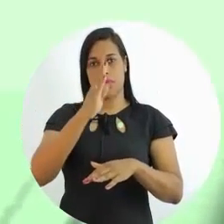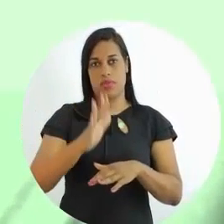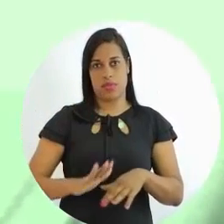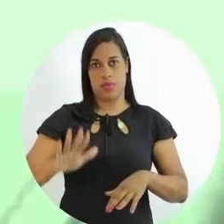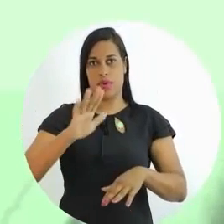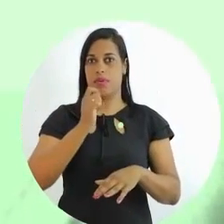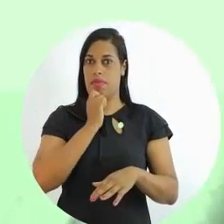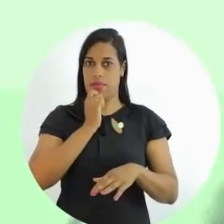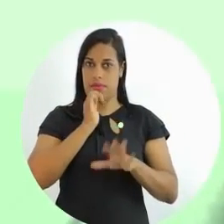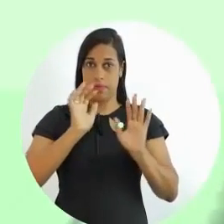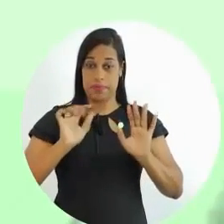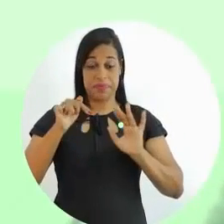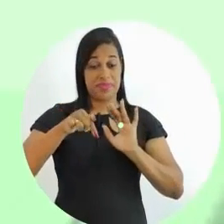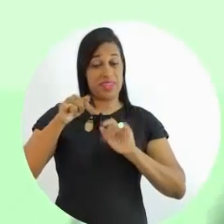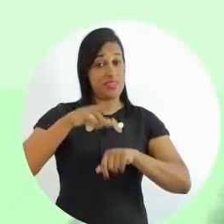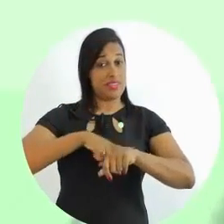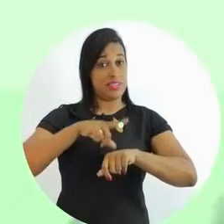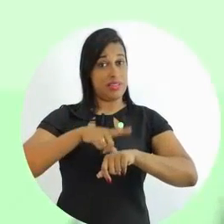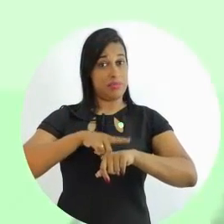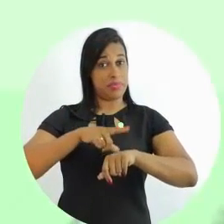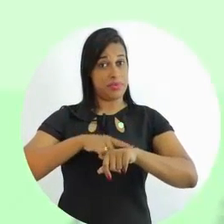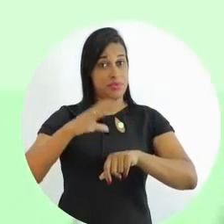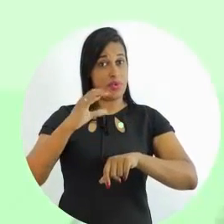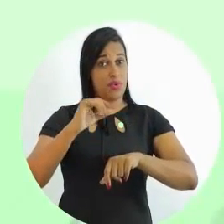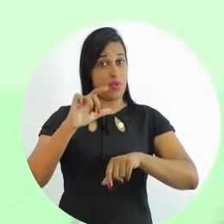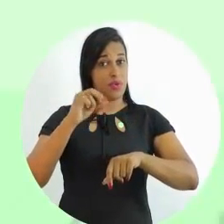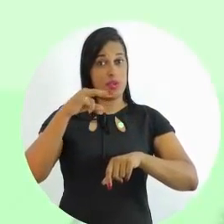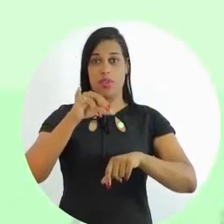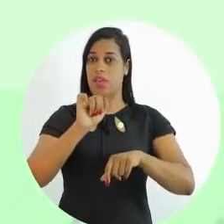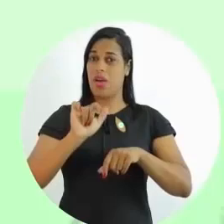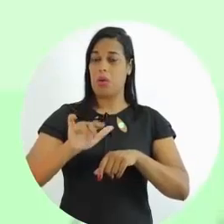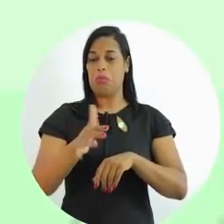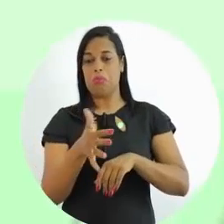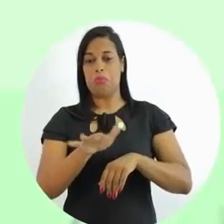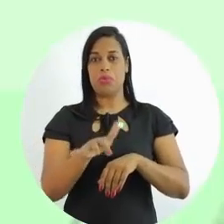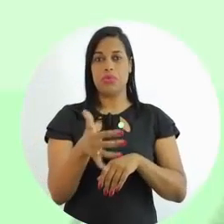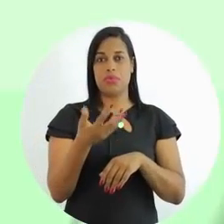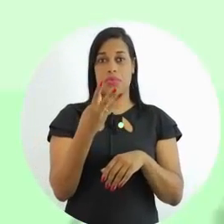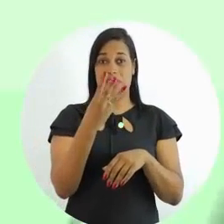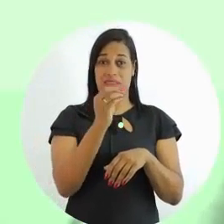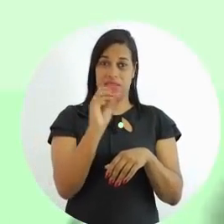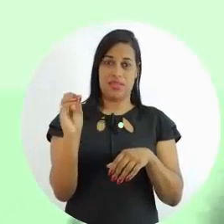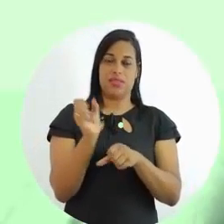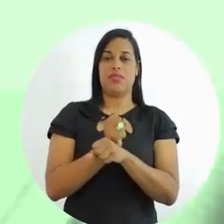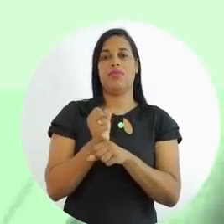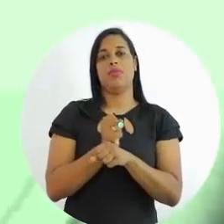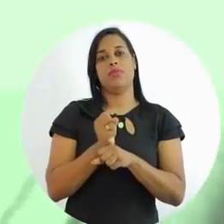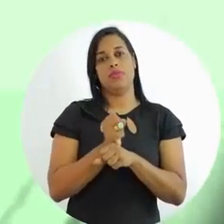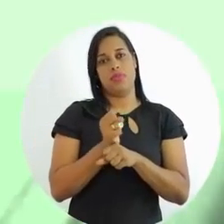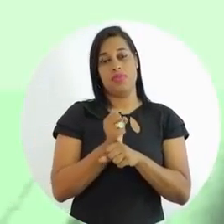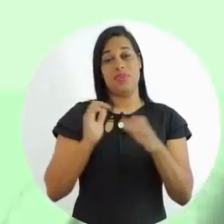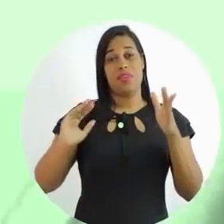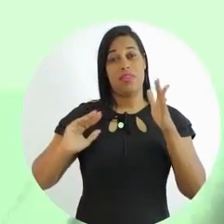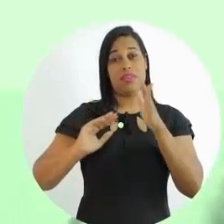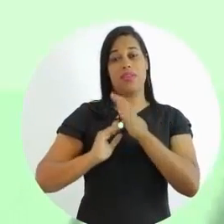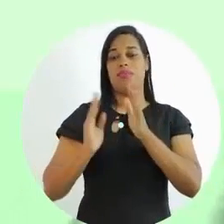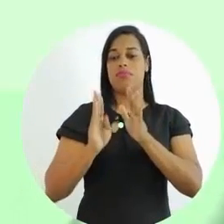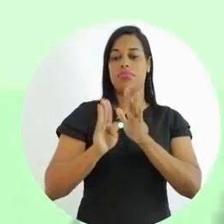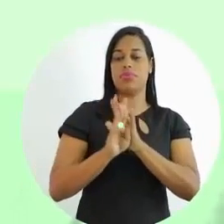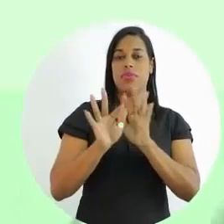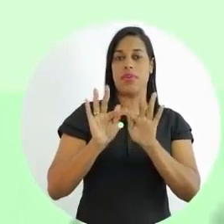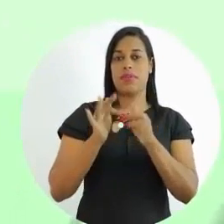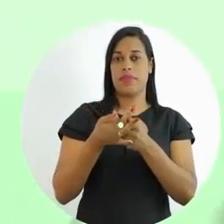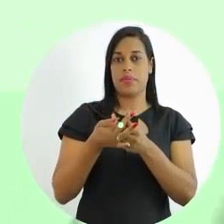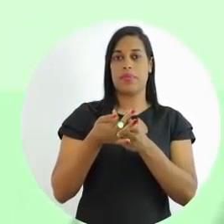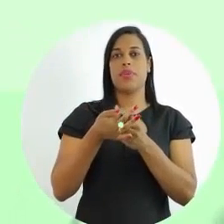solo. E esse período colonial que se segue, ele dura aproximadamente uns 300 anos, até